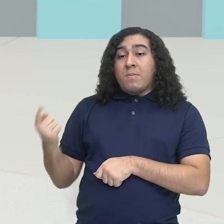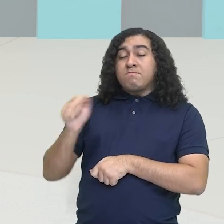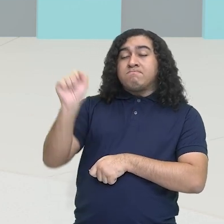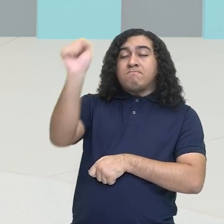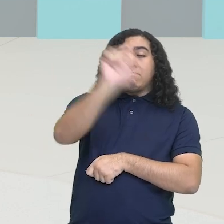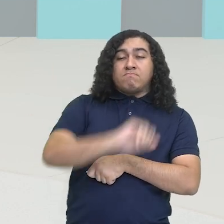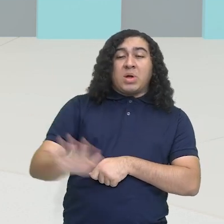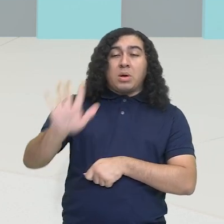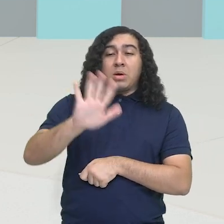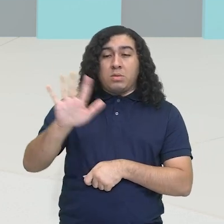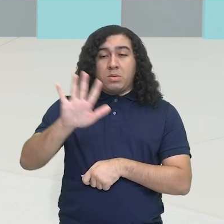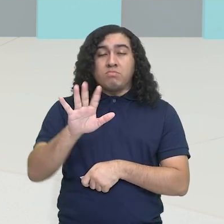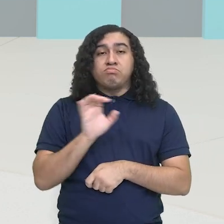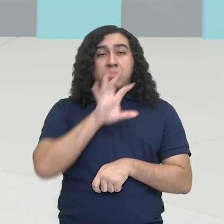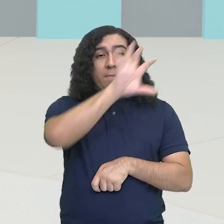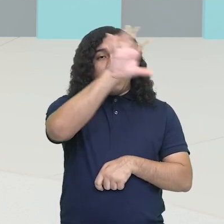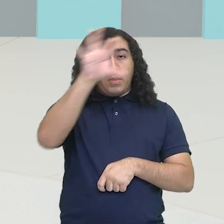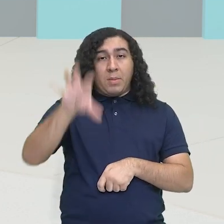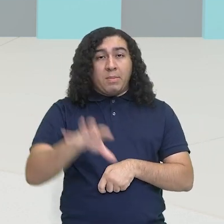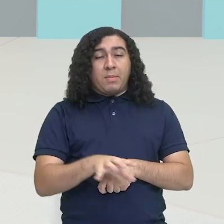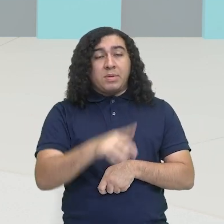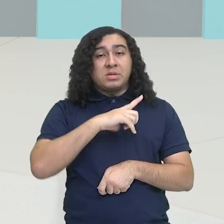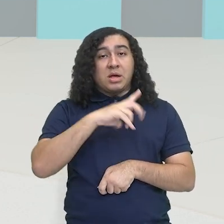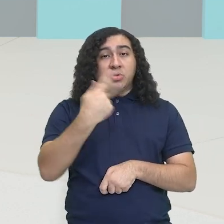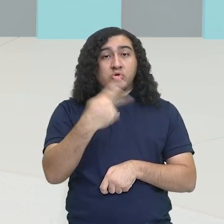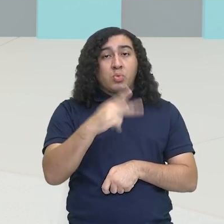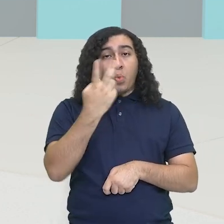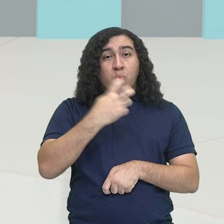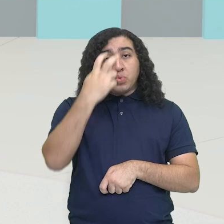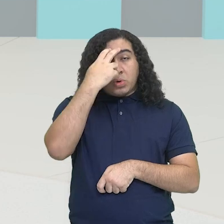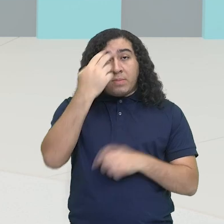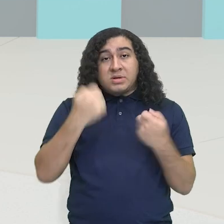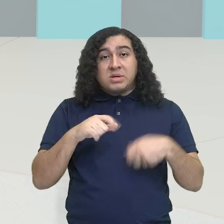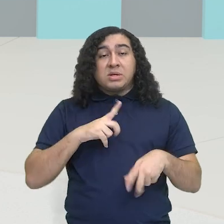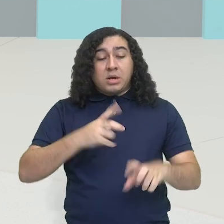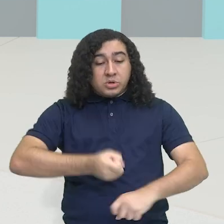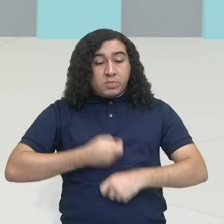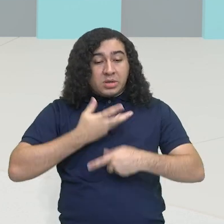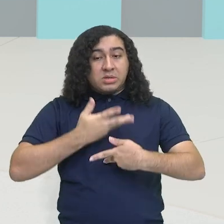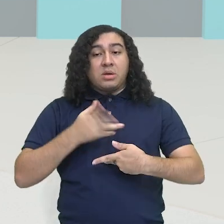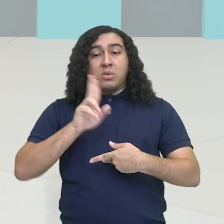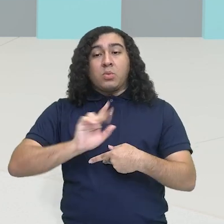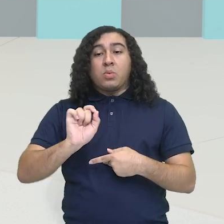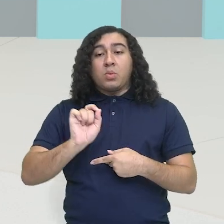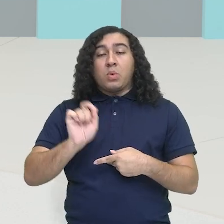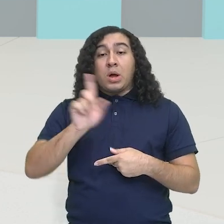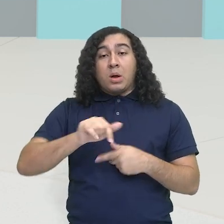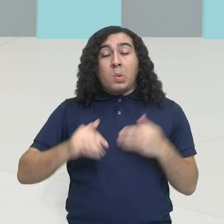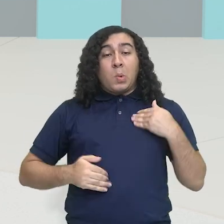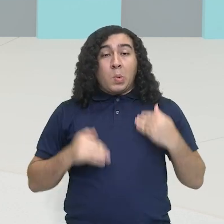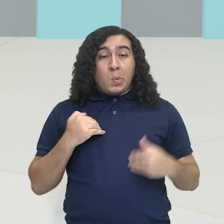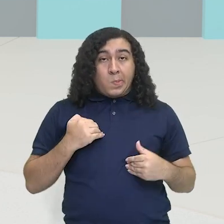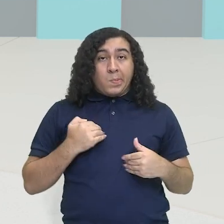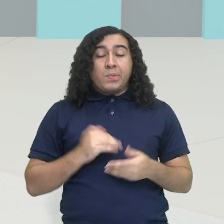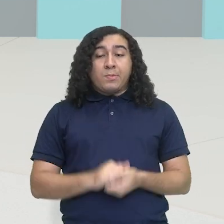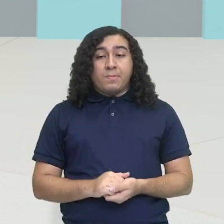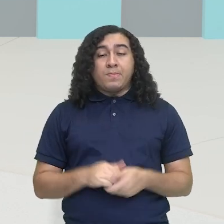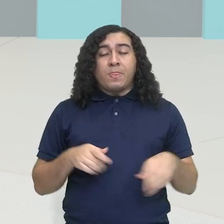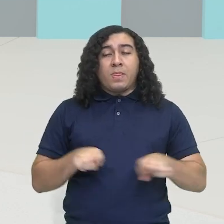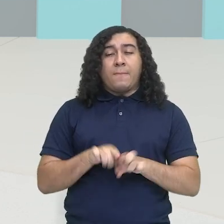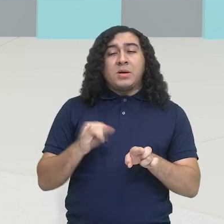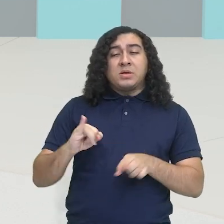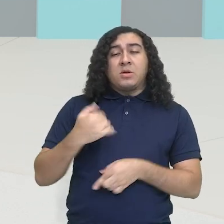grandioso, cada cantinho do nosso país tem ali a sua cultura que precisa ser expressada através do seu povo. E quando a gente fala